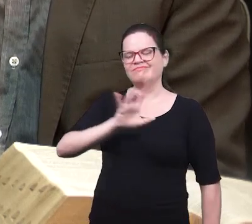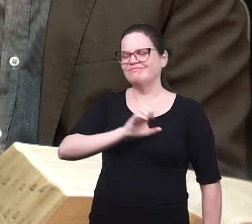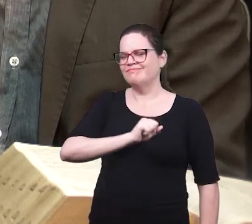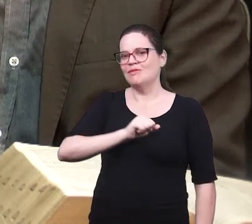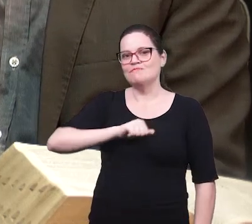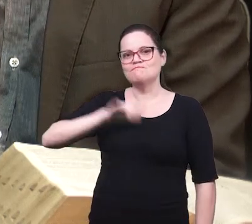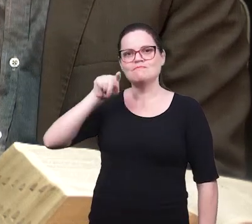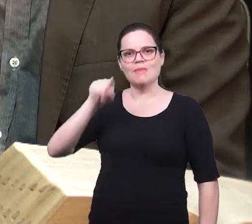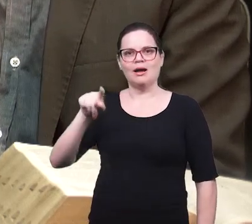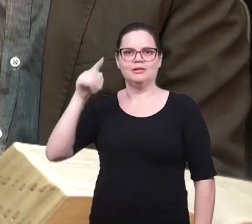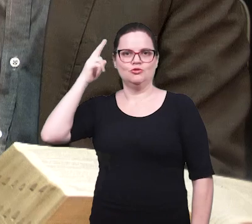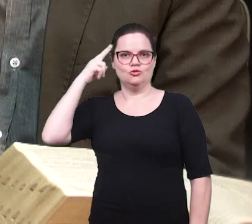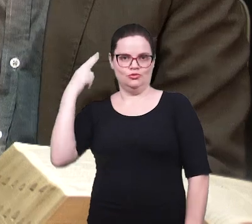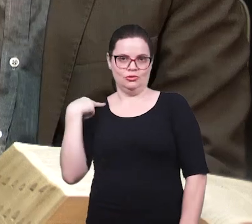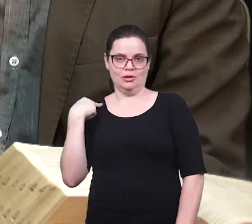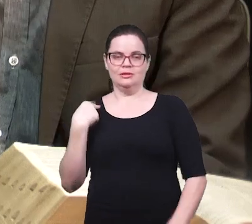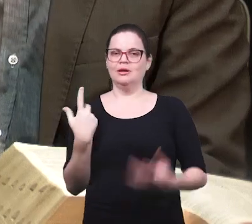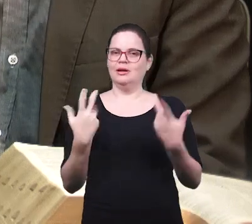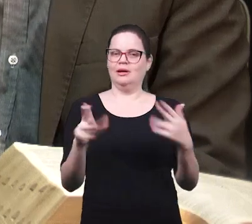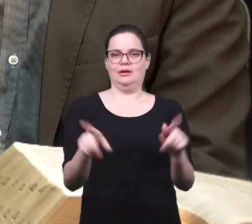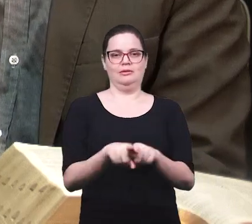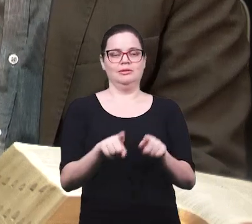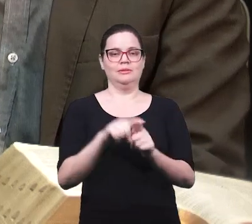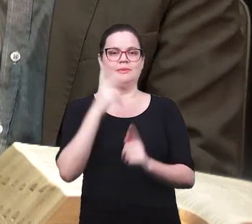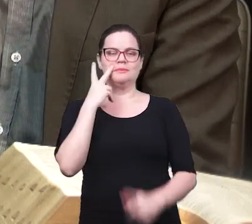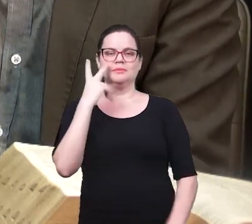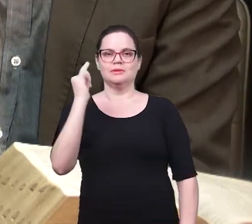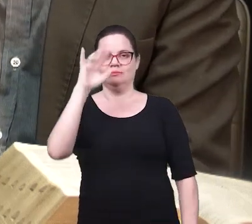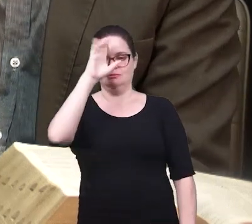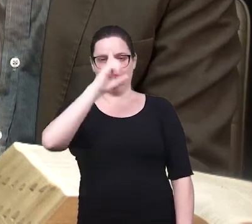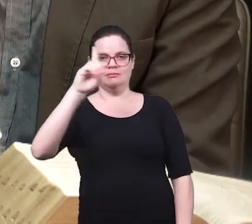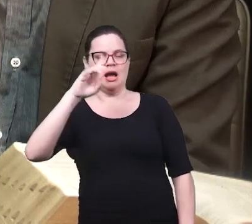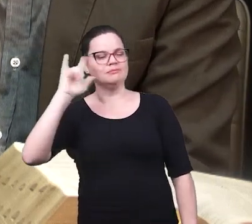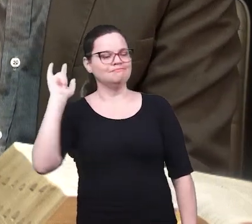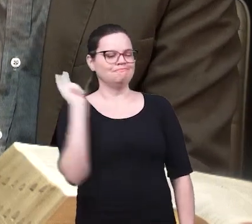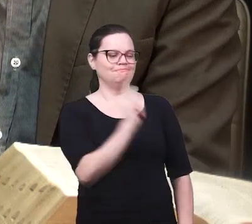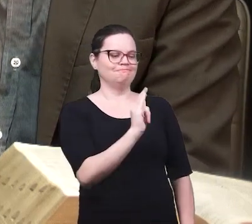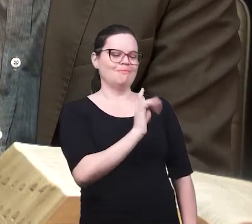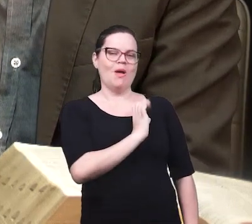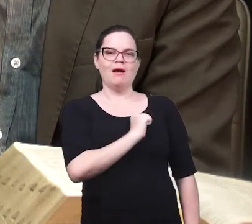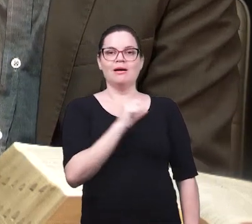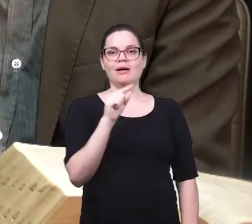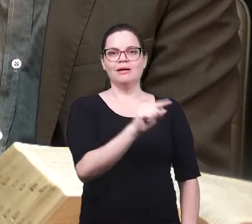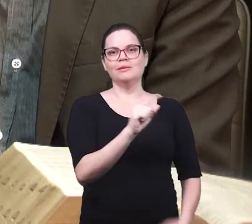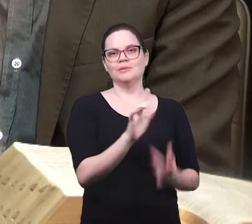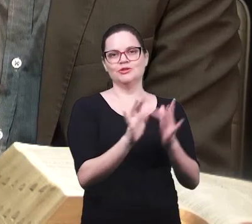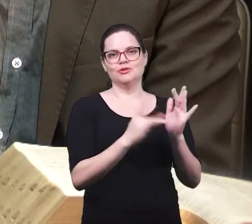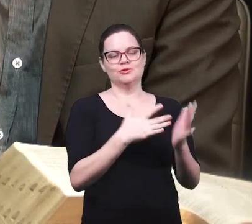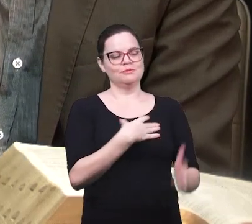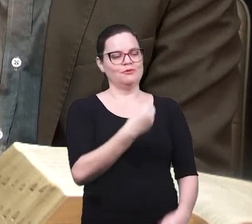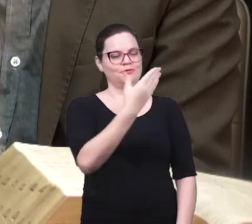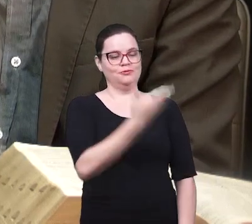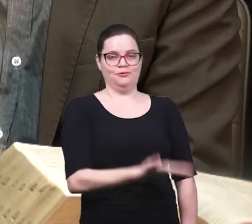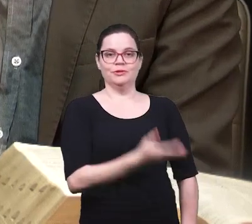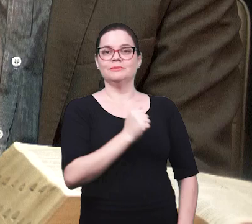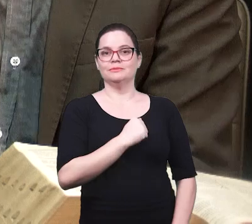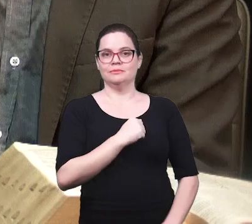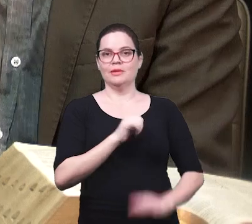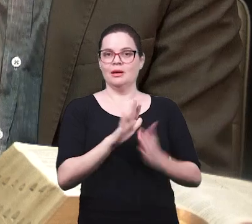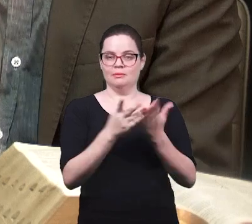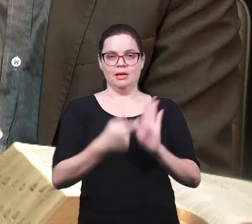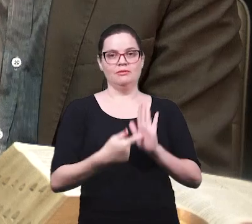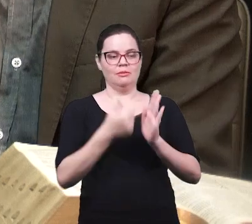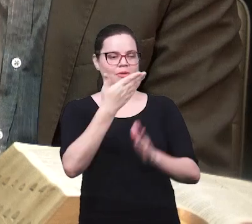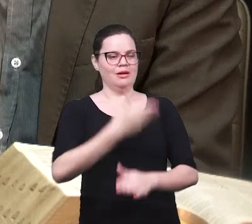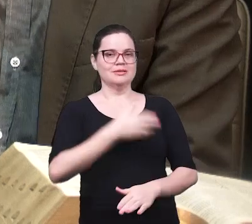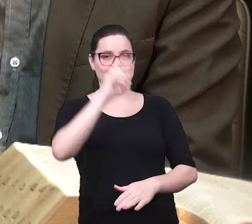de Israel, o seu pai. E Jesus, ele é o filho amado de Deus, né? Diz a palavra: "Este é o meu